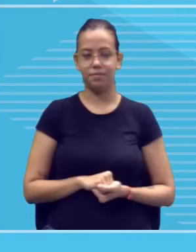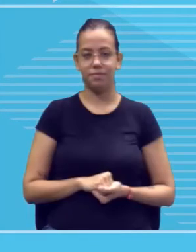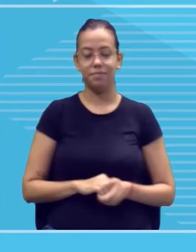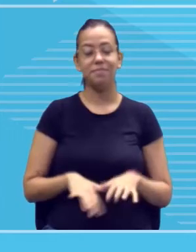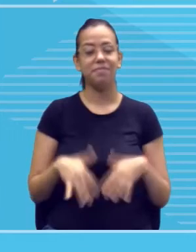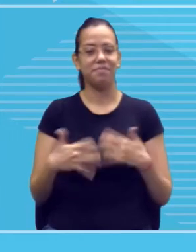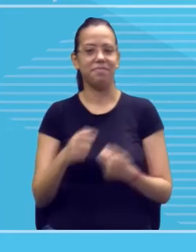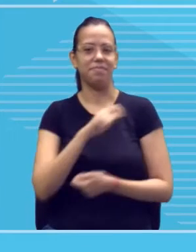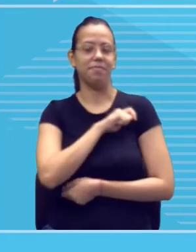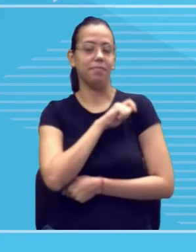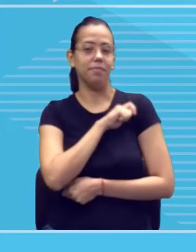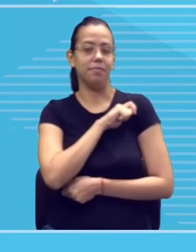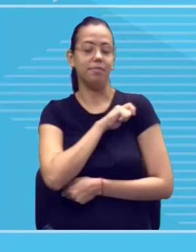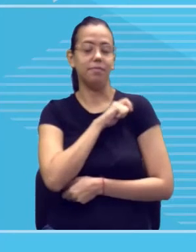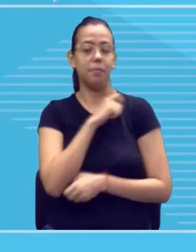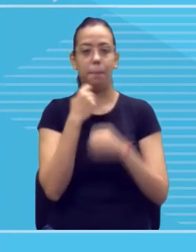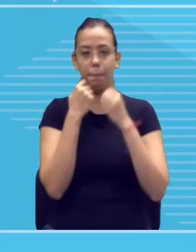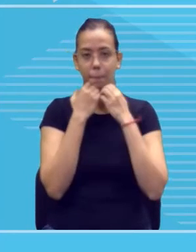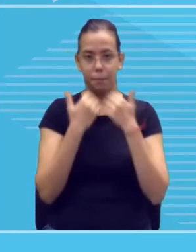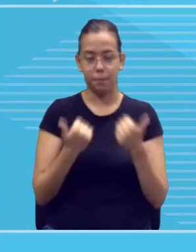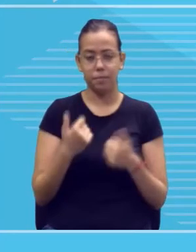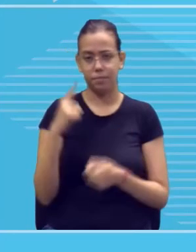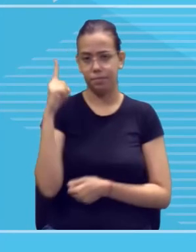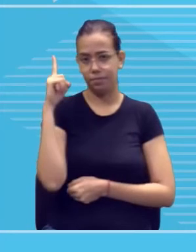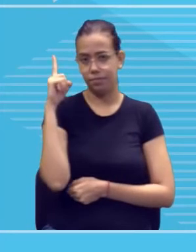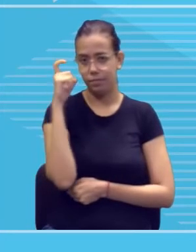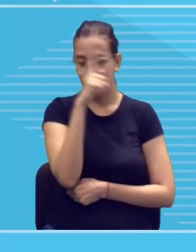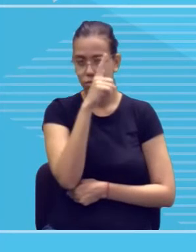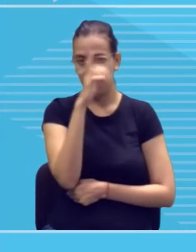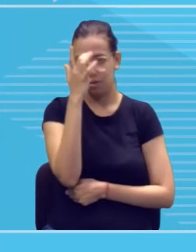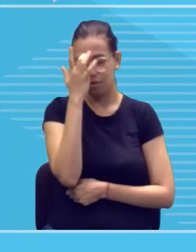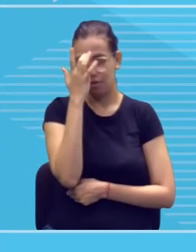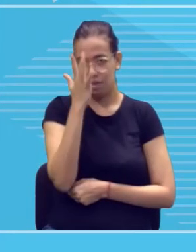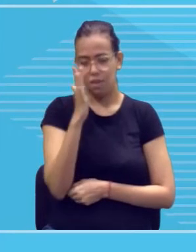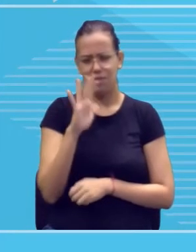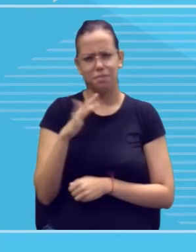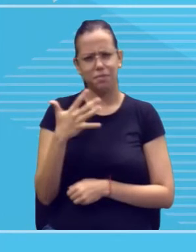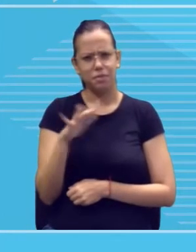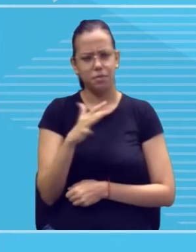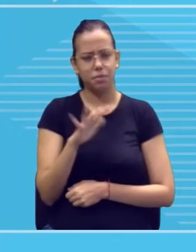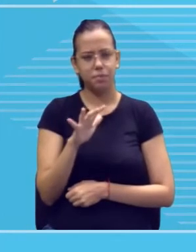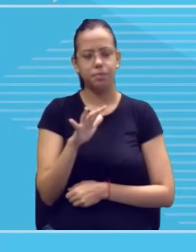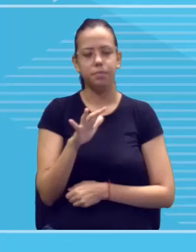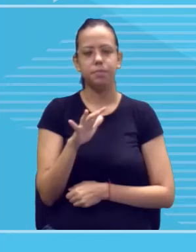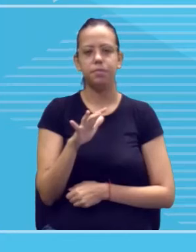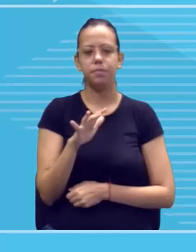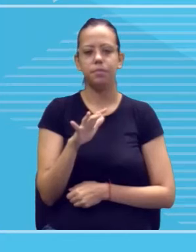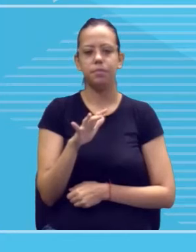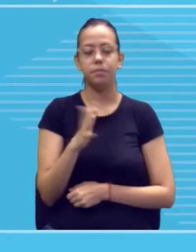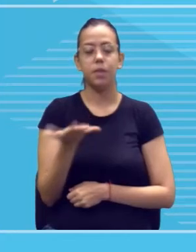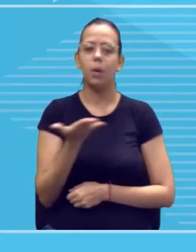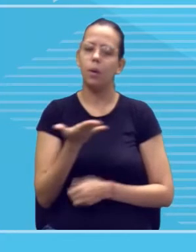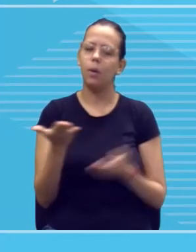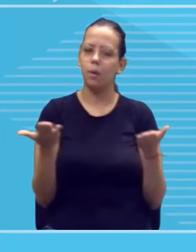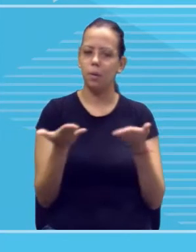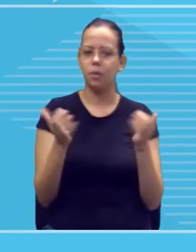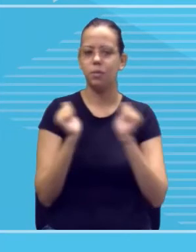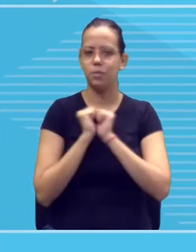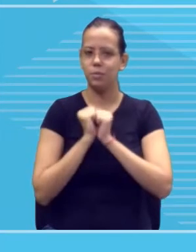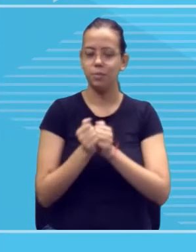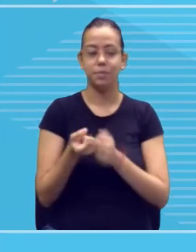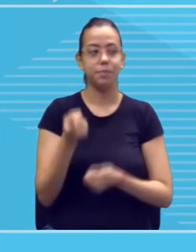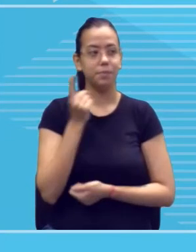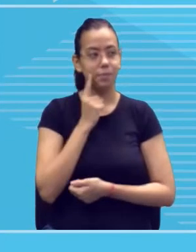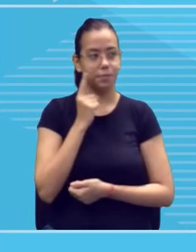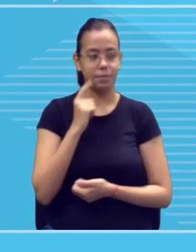E aí galera como é que foi foi difícil foi fácil mais ou menos vamos ver juntos olha